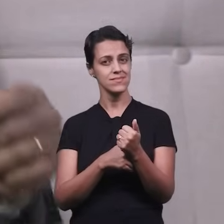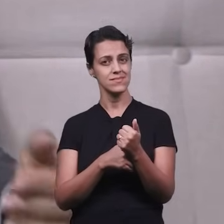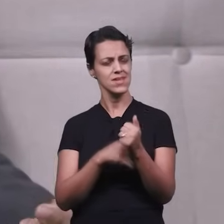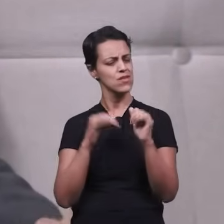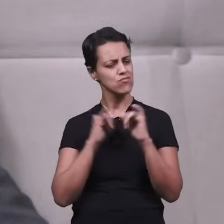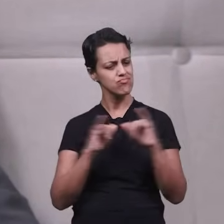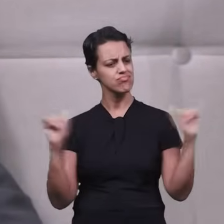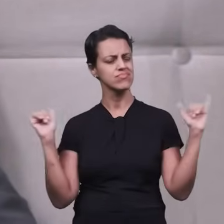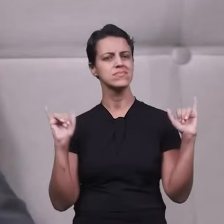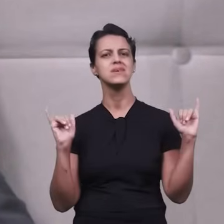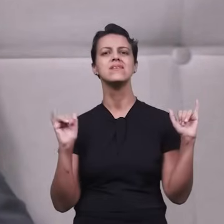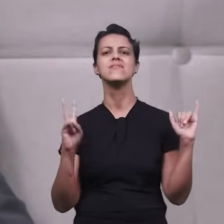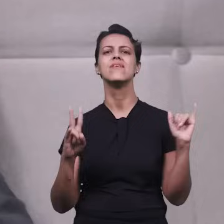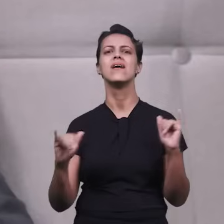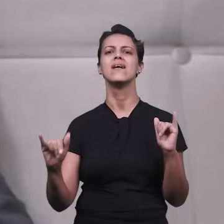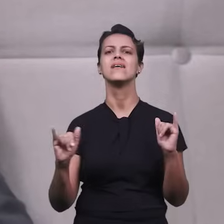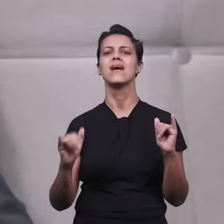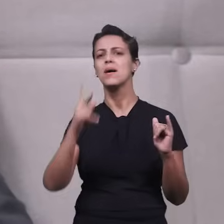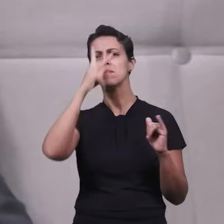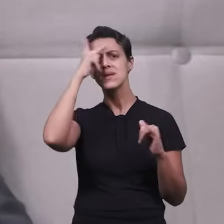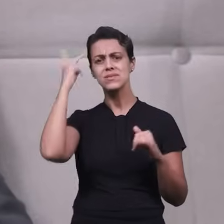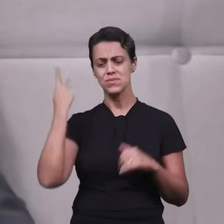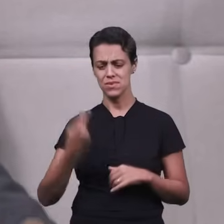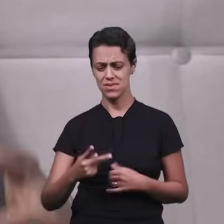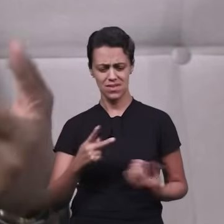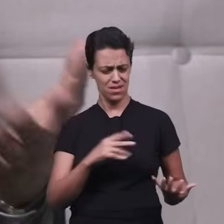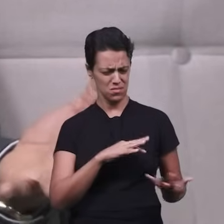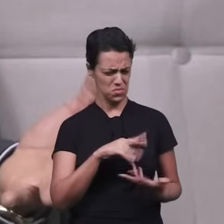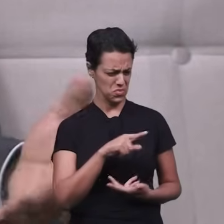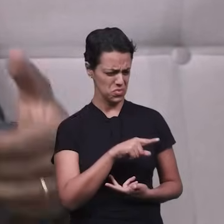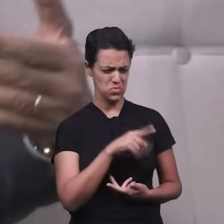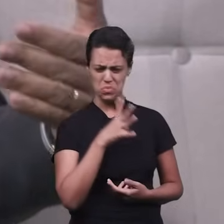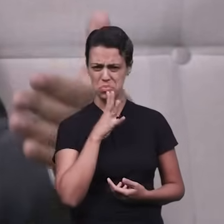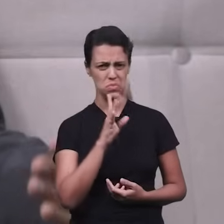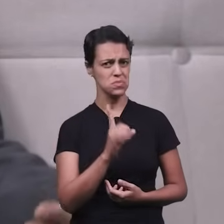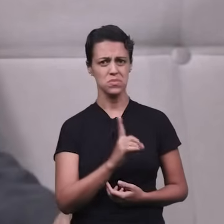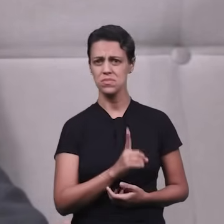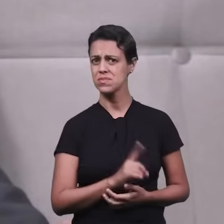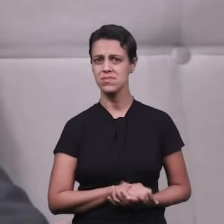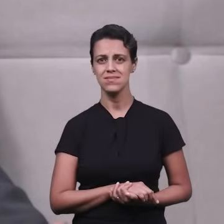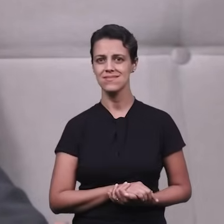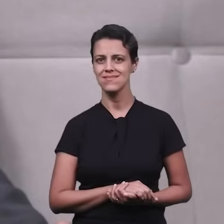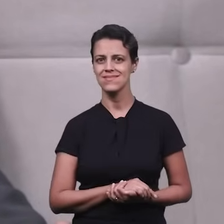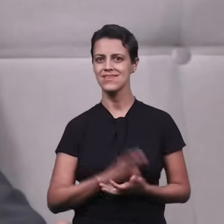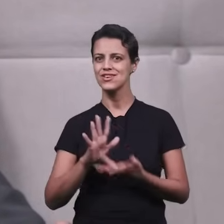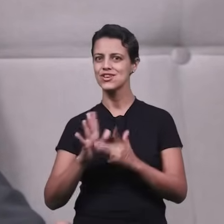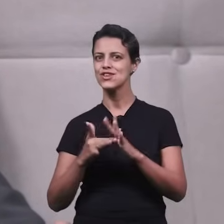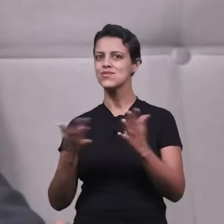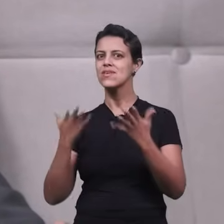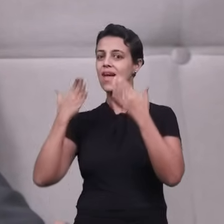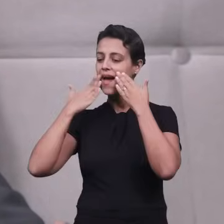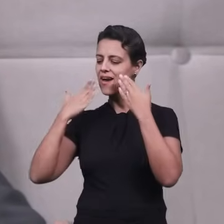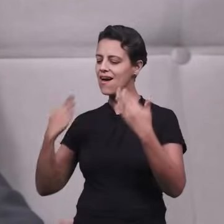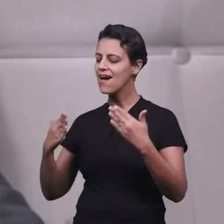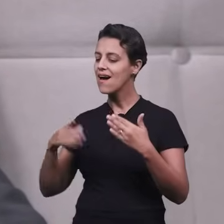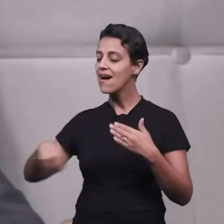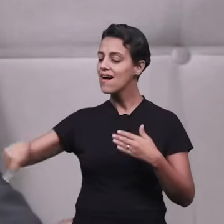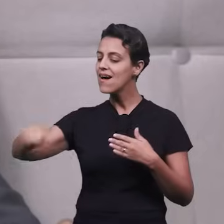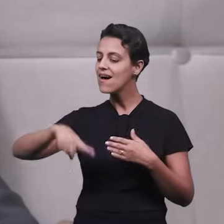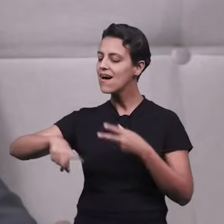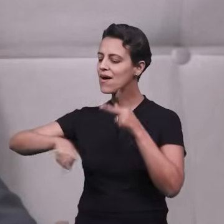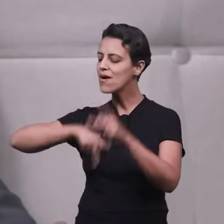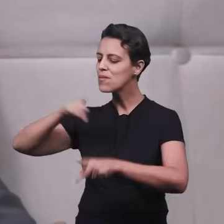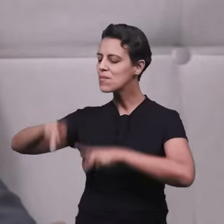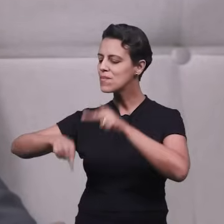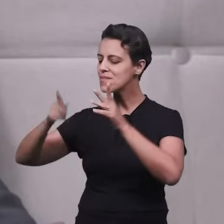parábolas. O homem desse mundo não conhece. Ele fala para o Papa porque ele quer se revelar à igreja mesmo, certo? Então, esses